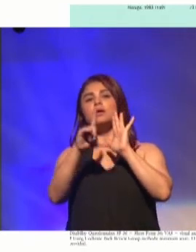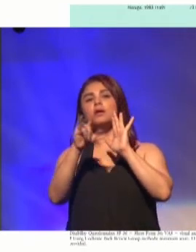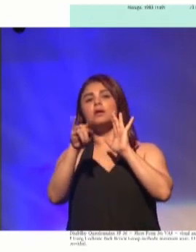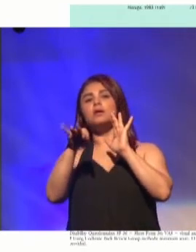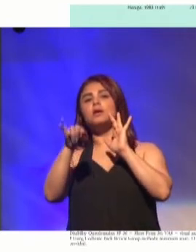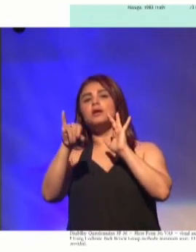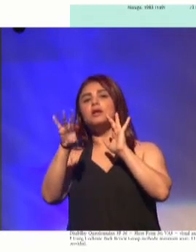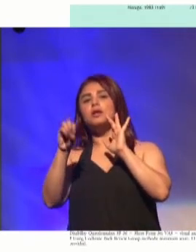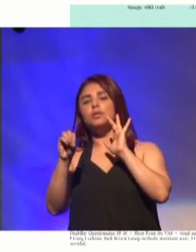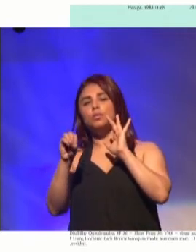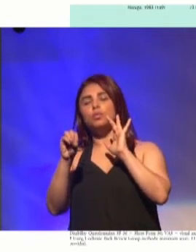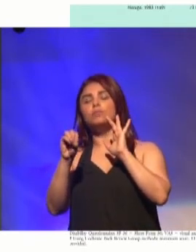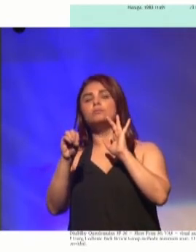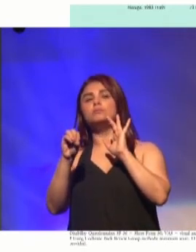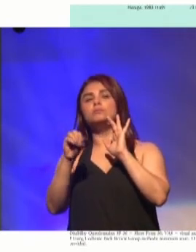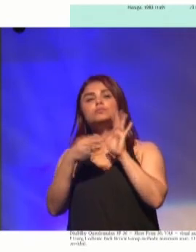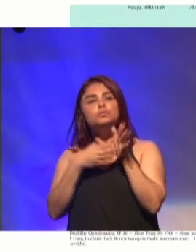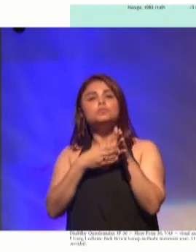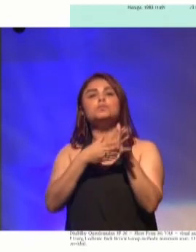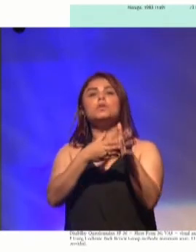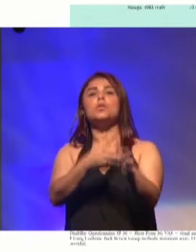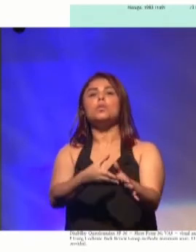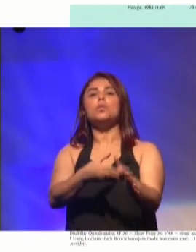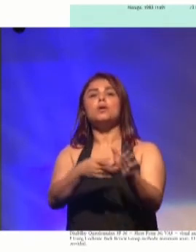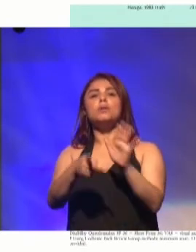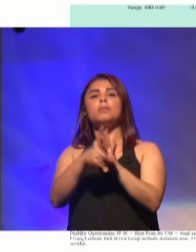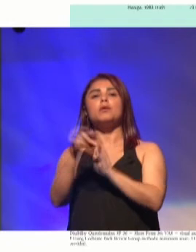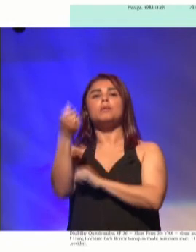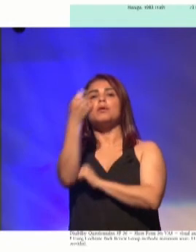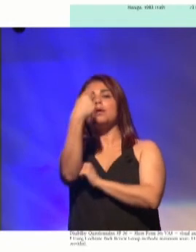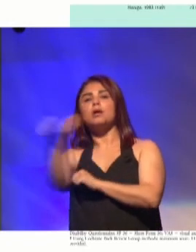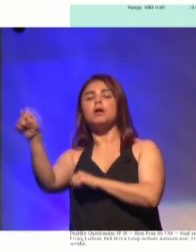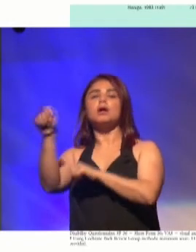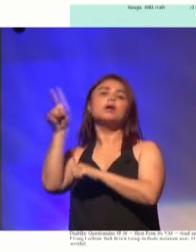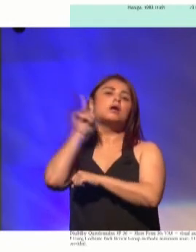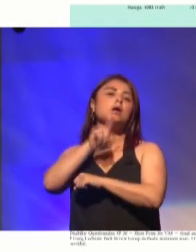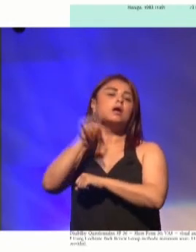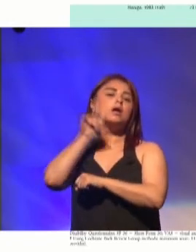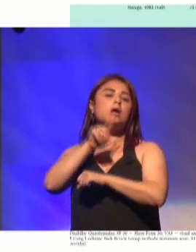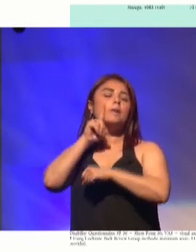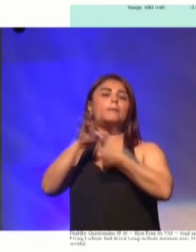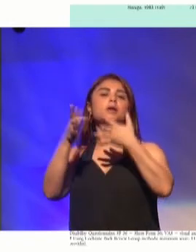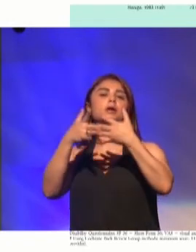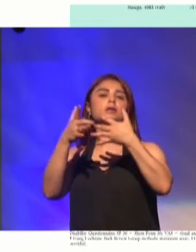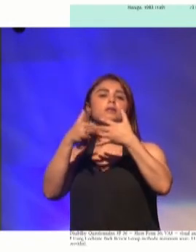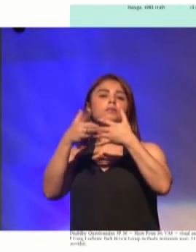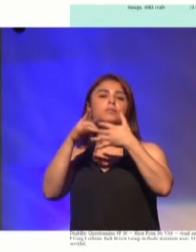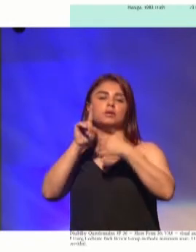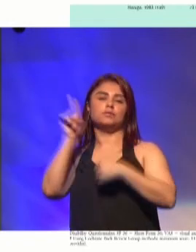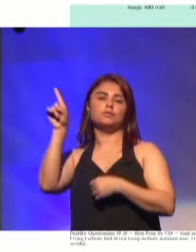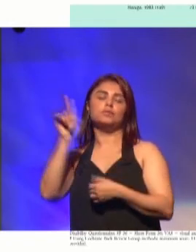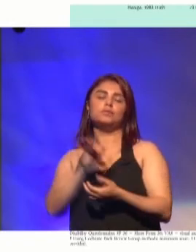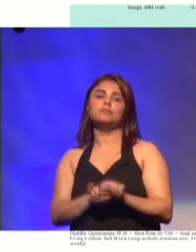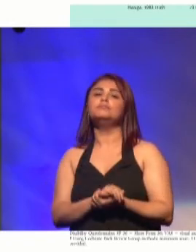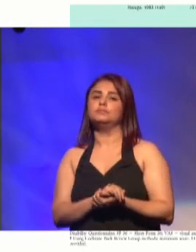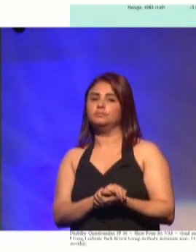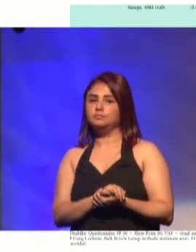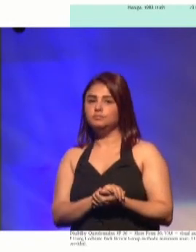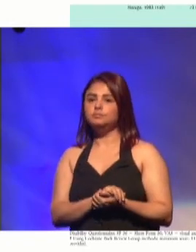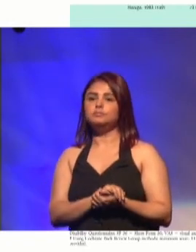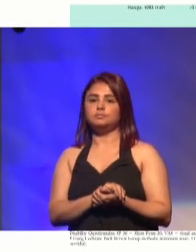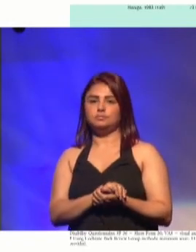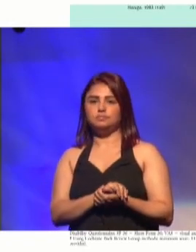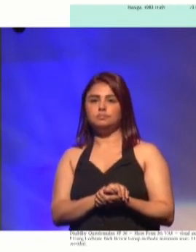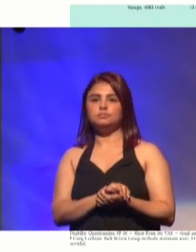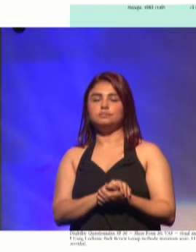Guideline. É um guia clínico da Associação Americana de Médicos de Medicina. Tá?